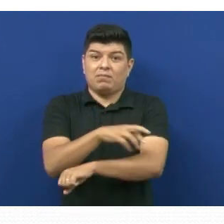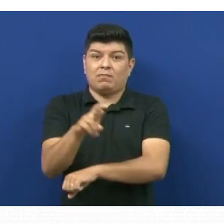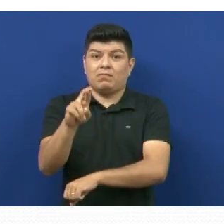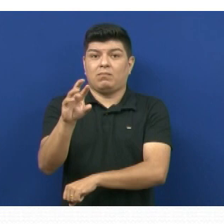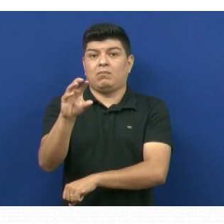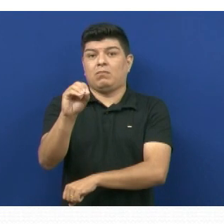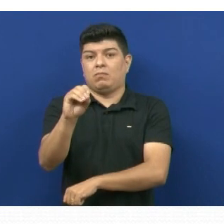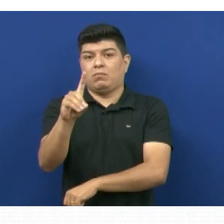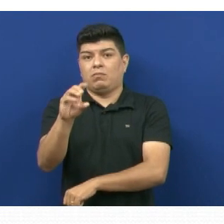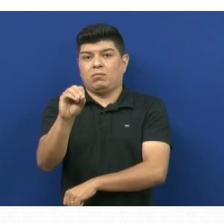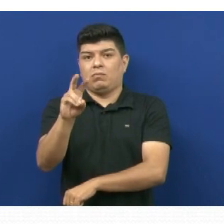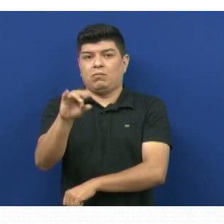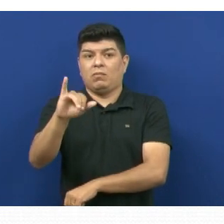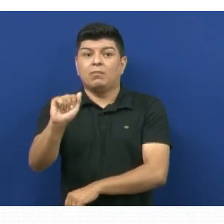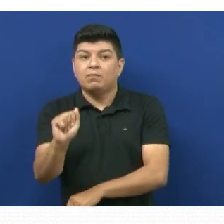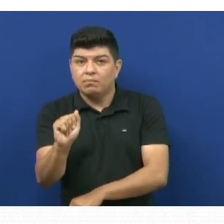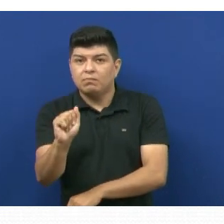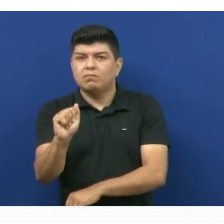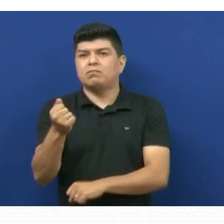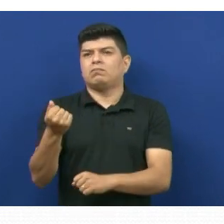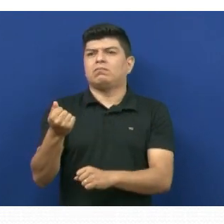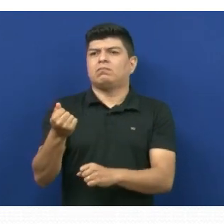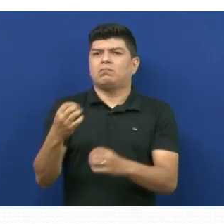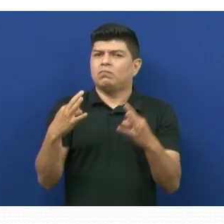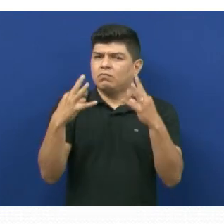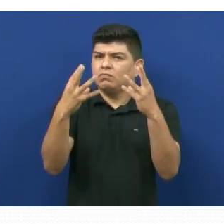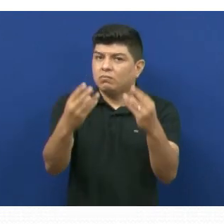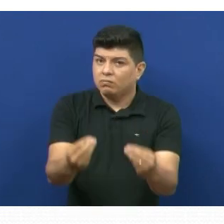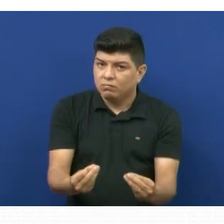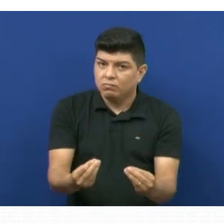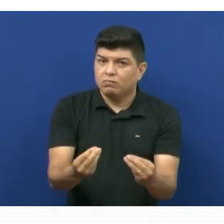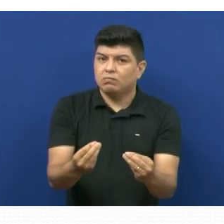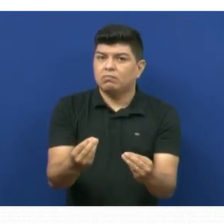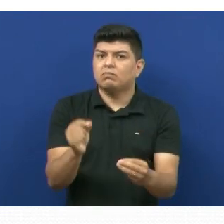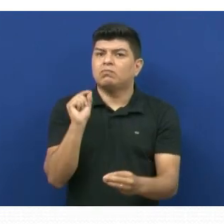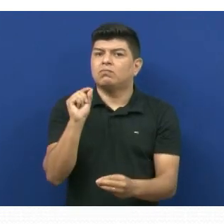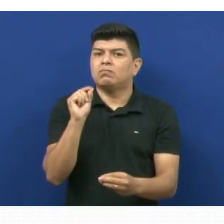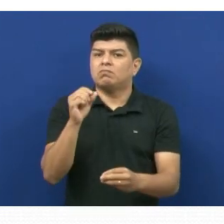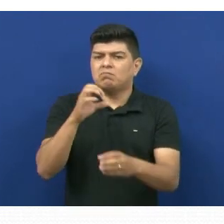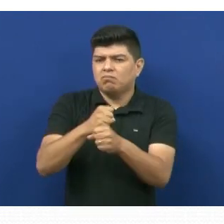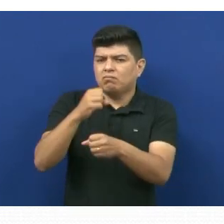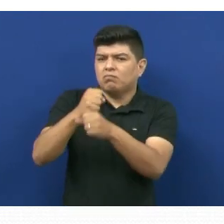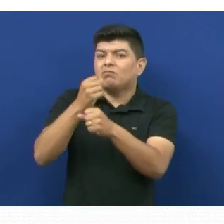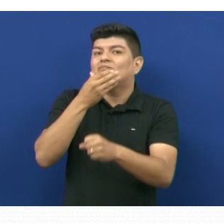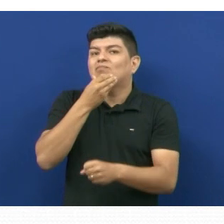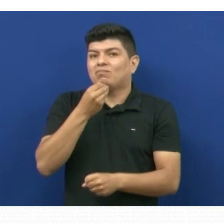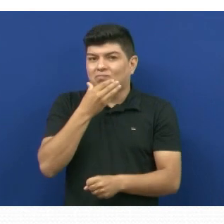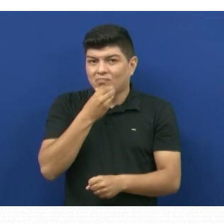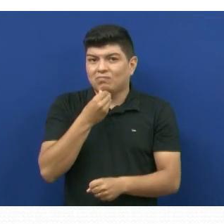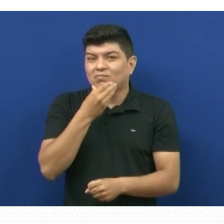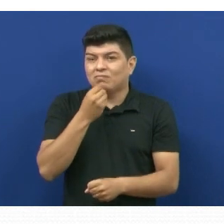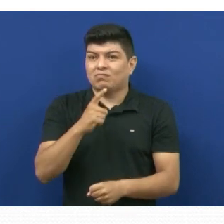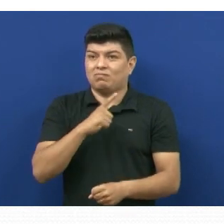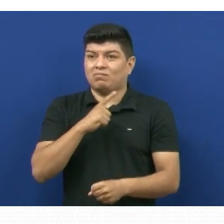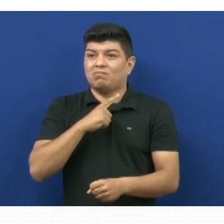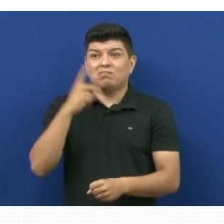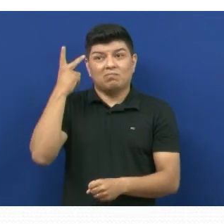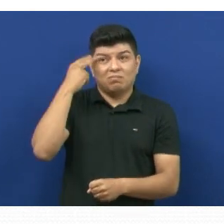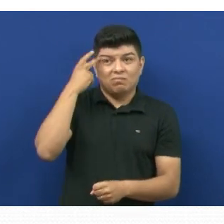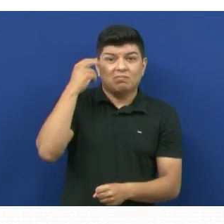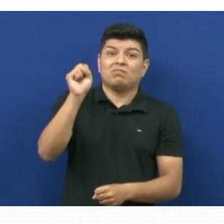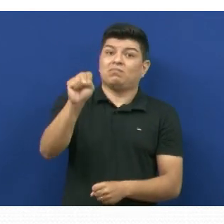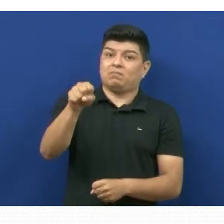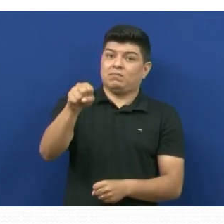rodovia, edifício e represa. Todos esses são basicamente construídos pelo homem. Temos represas naturais,